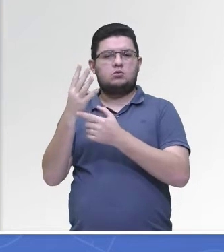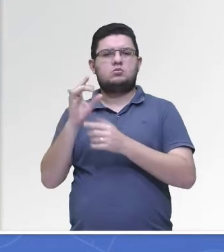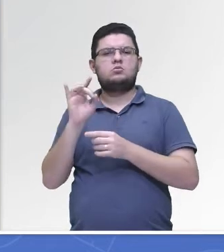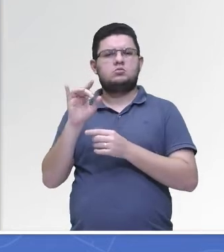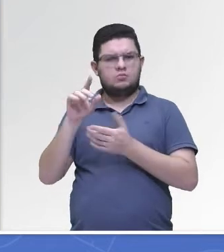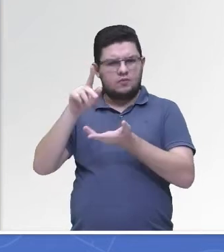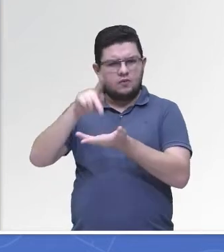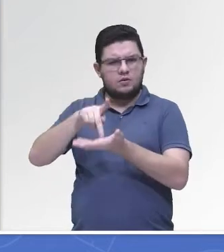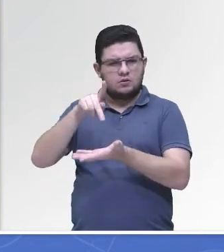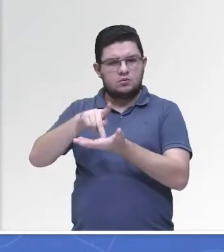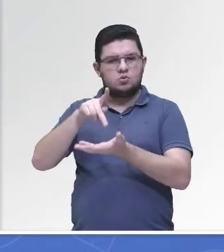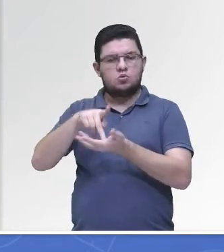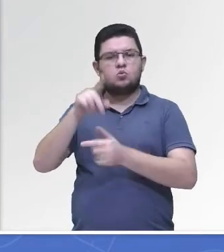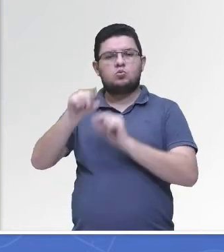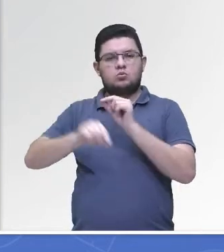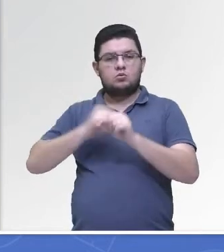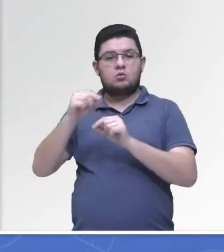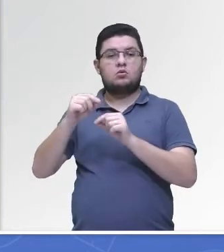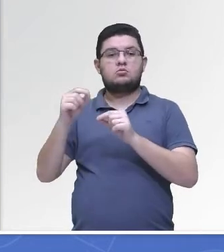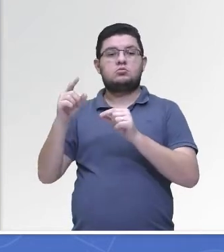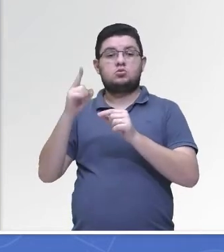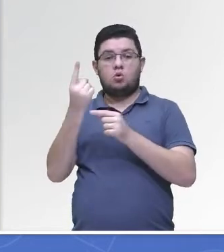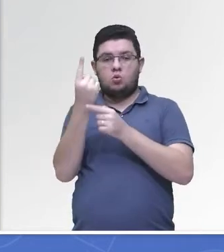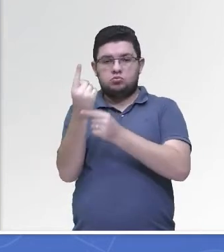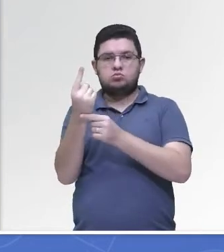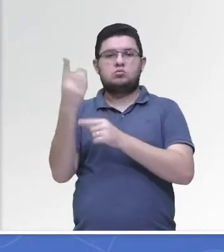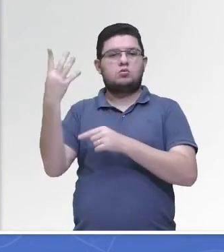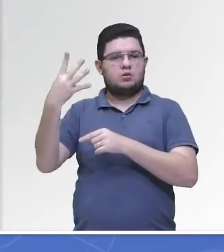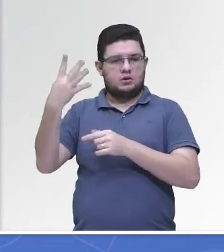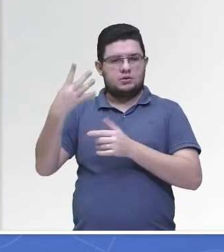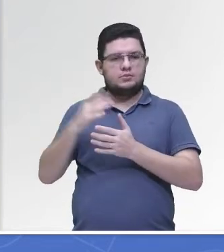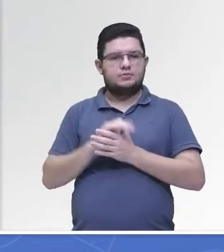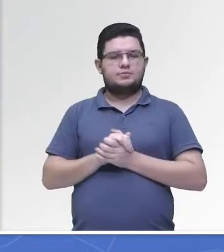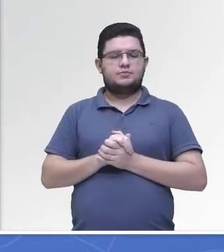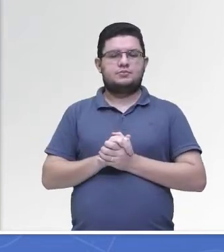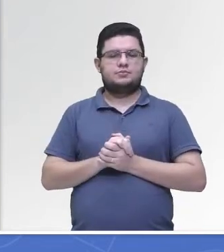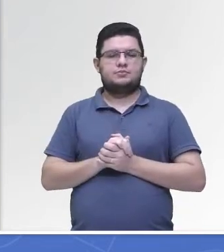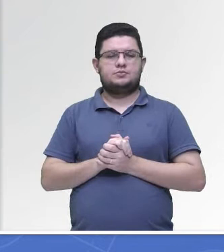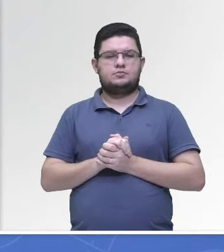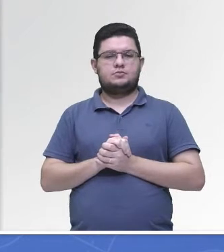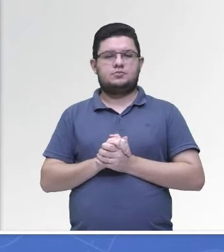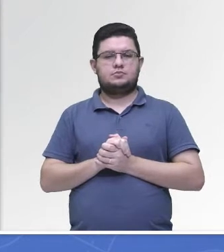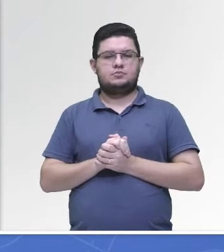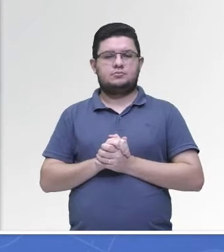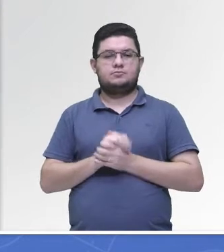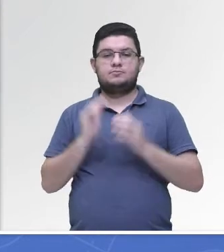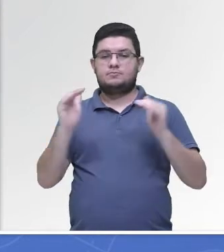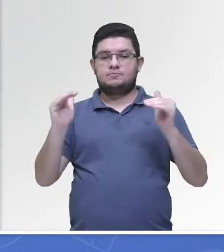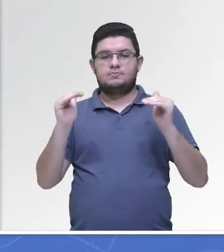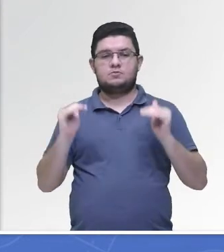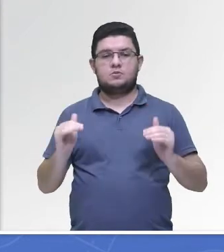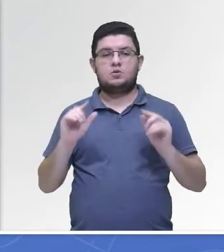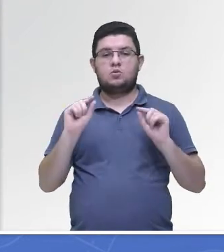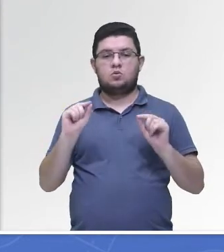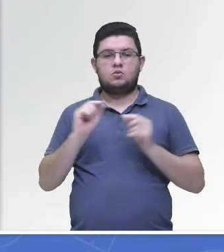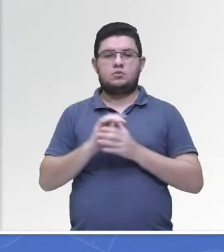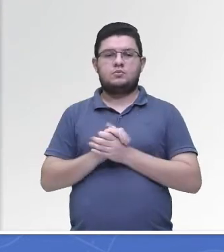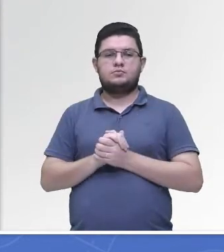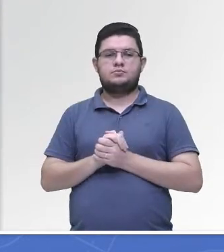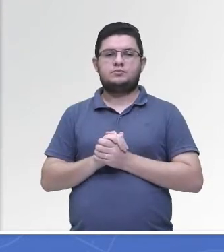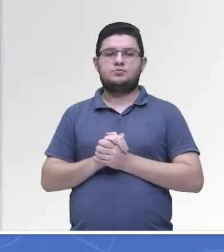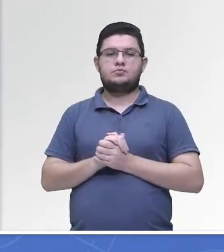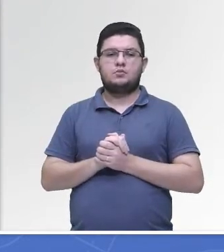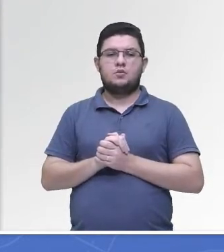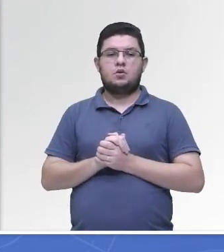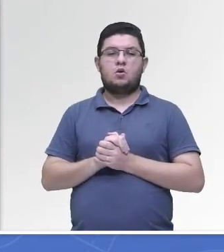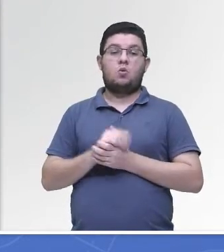É esse aqui. O carbono 4 recebe a classificação de terciário. Está